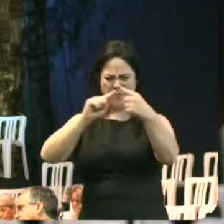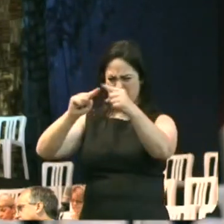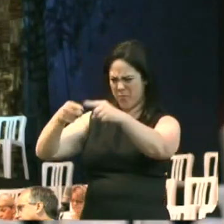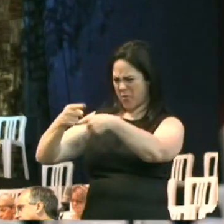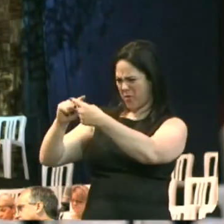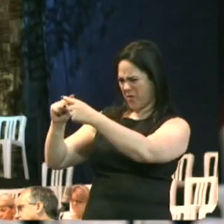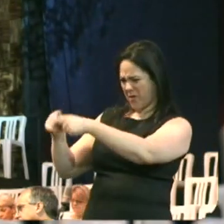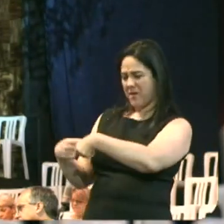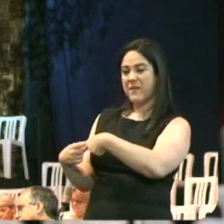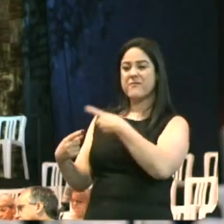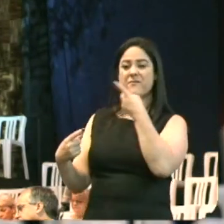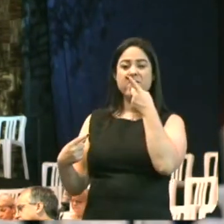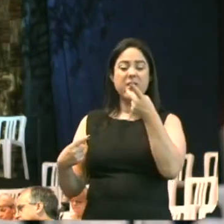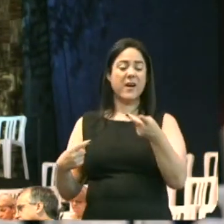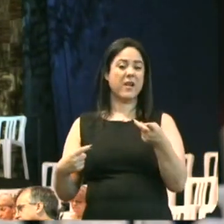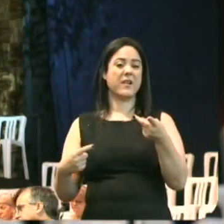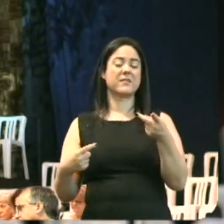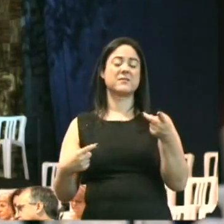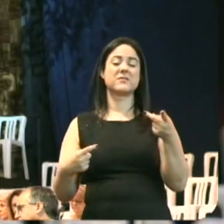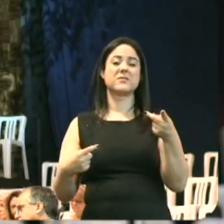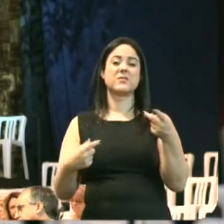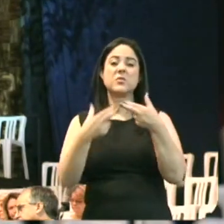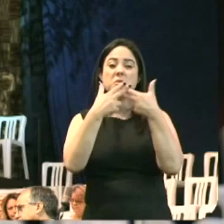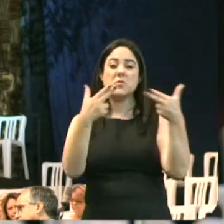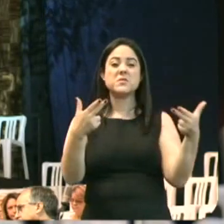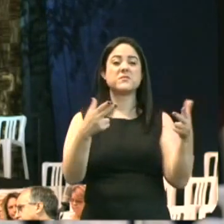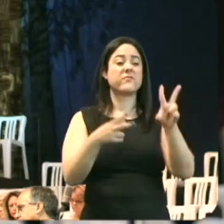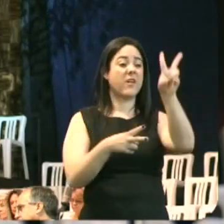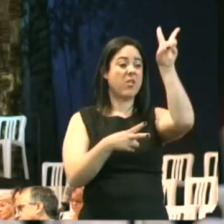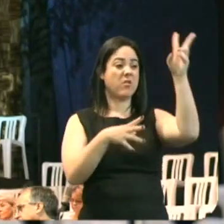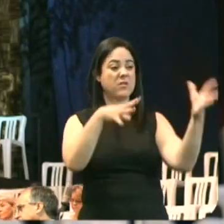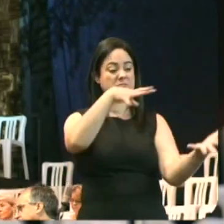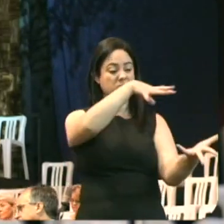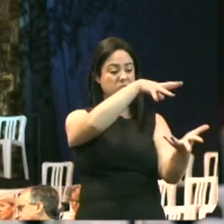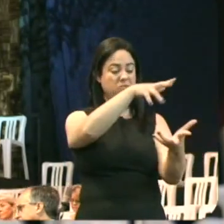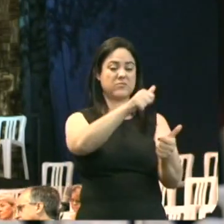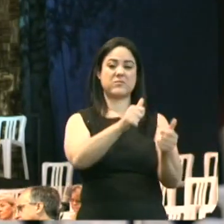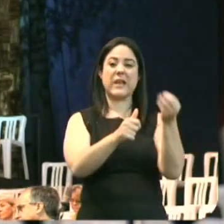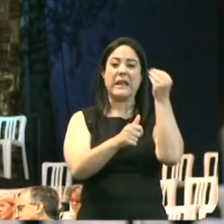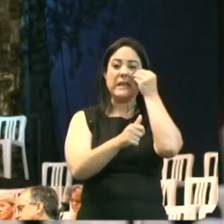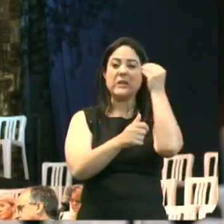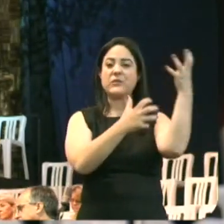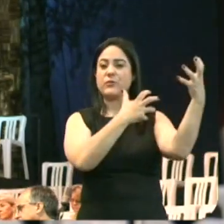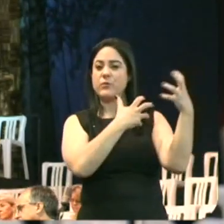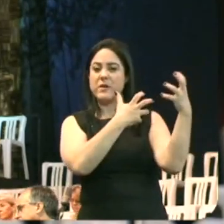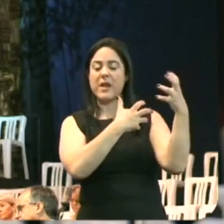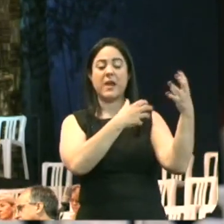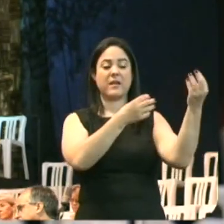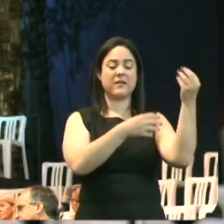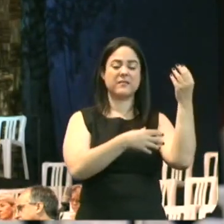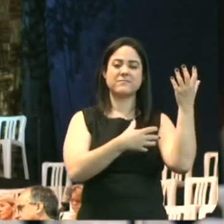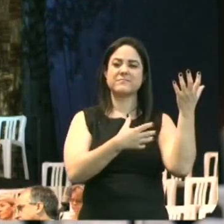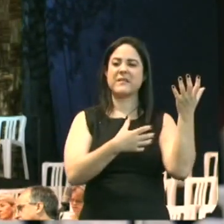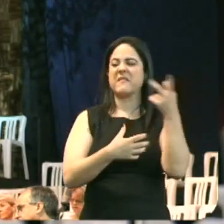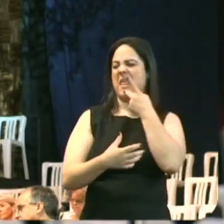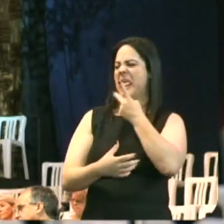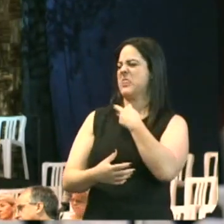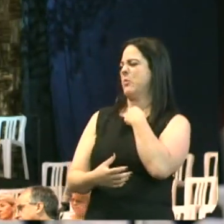dizendo, segundo o curso desse mundo, não dá, não funciona, não tem